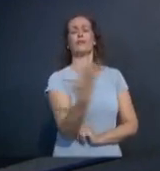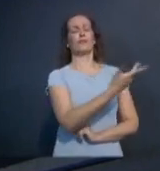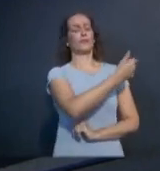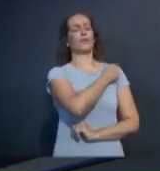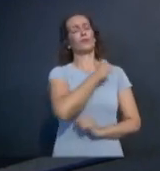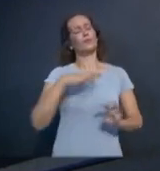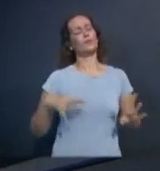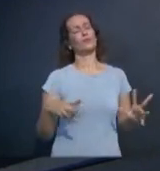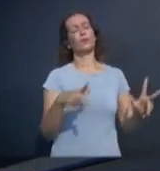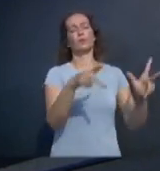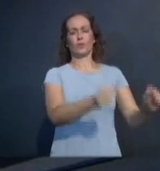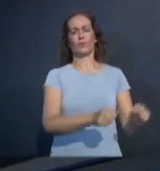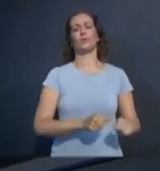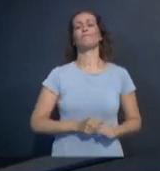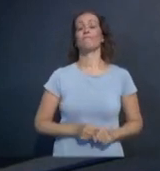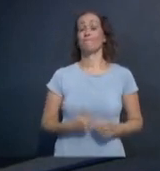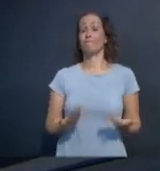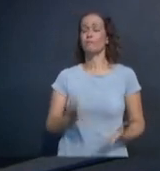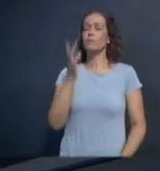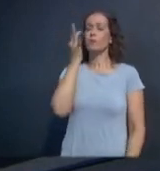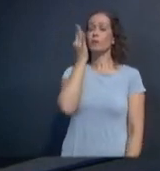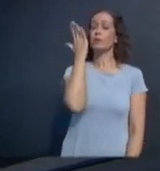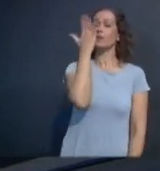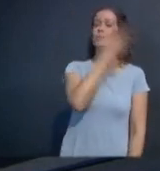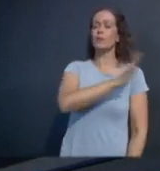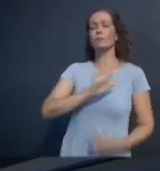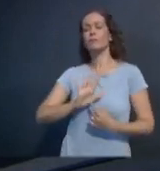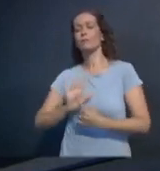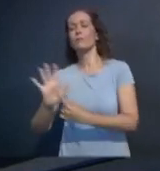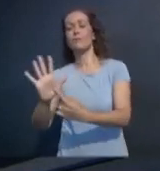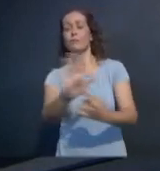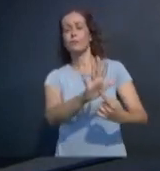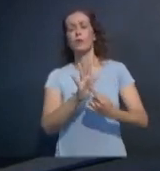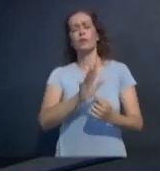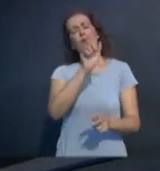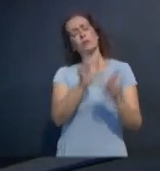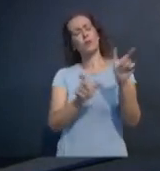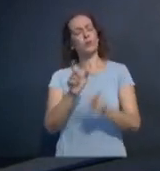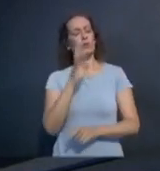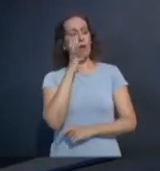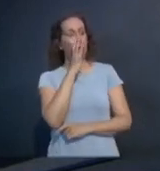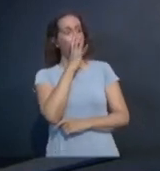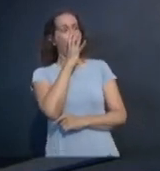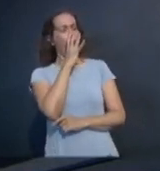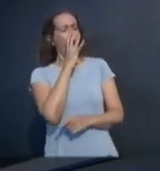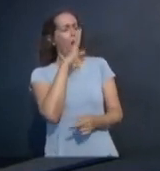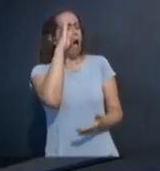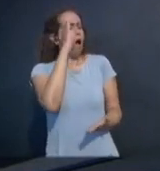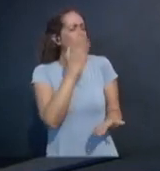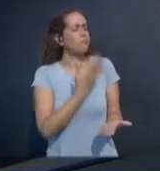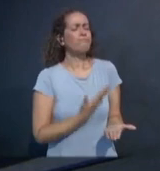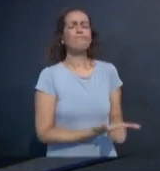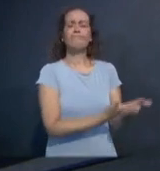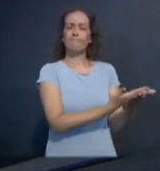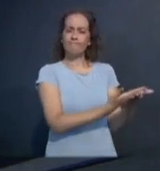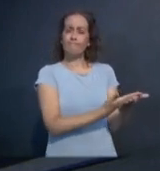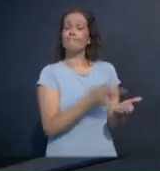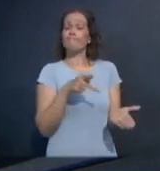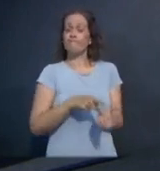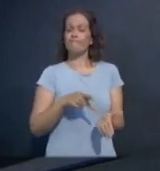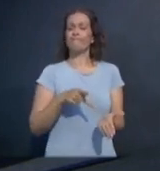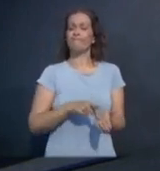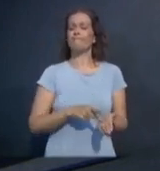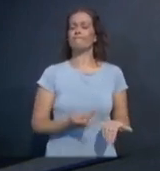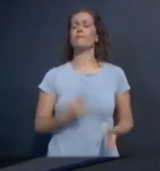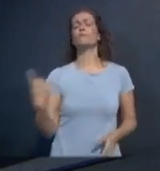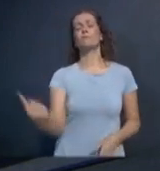testemunho leva a pessoa a crer. O que leva as pessoas a crer? Você sabia que